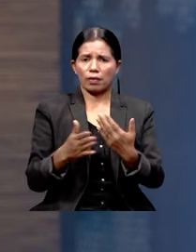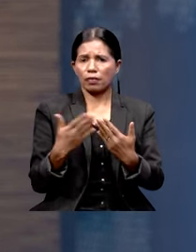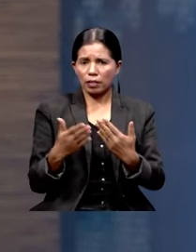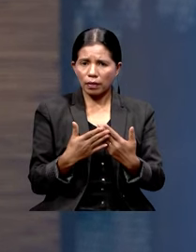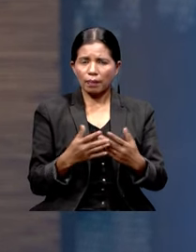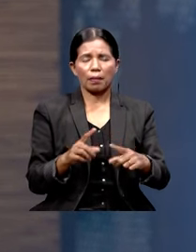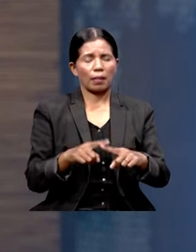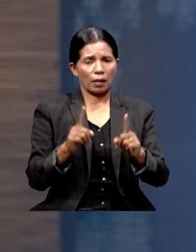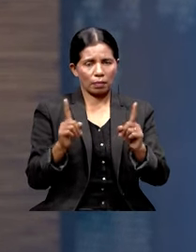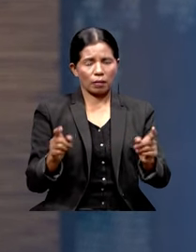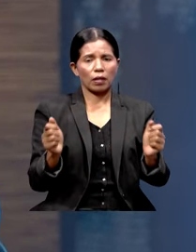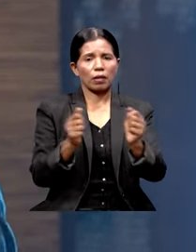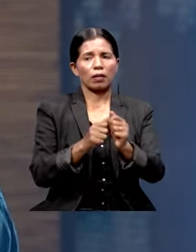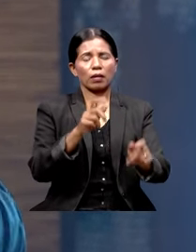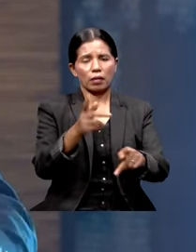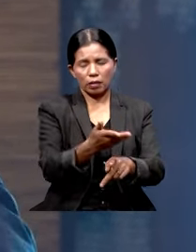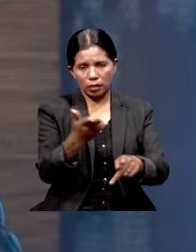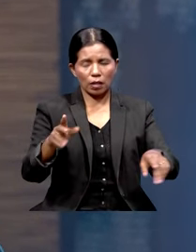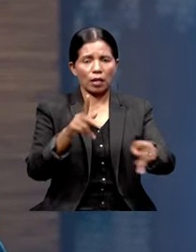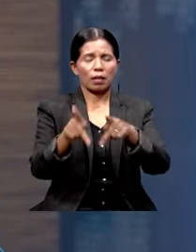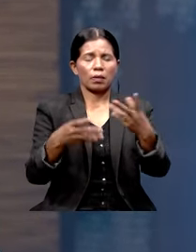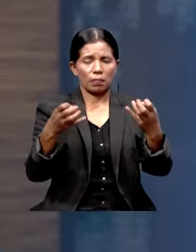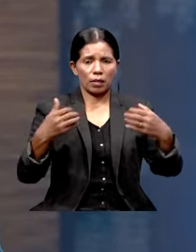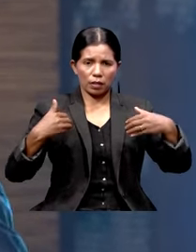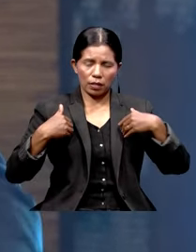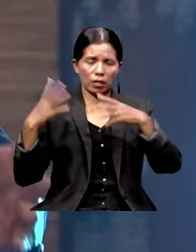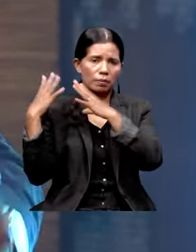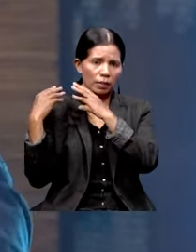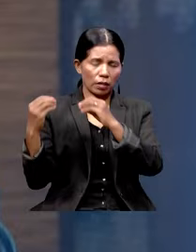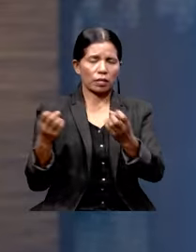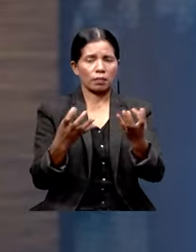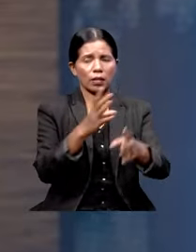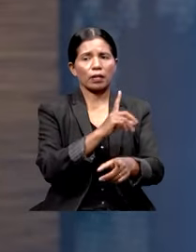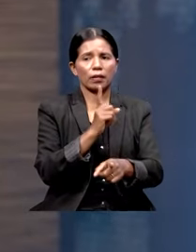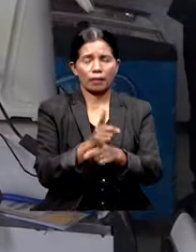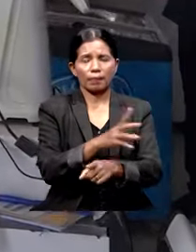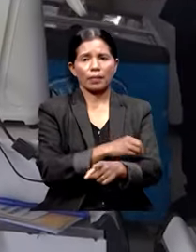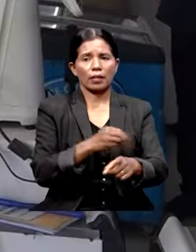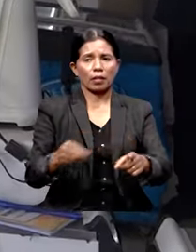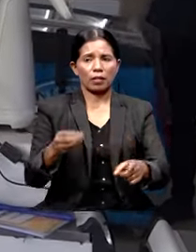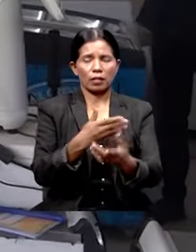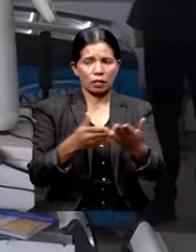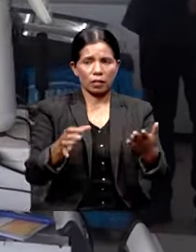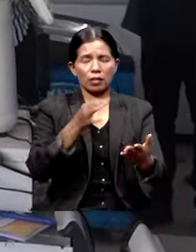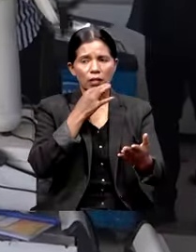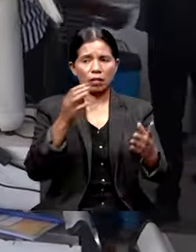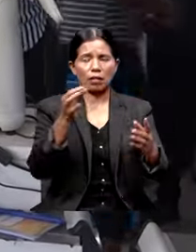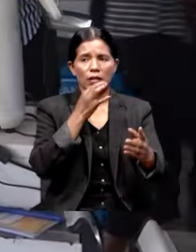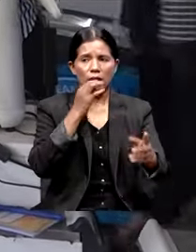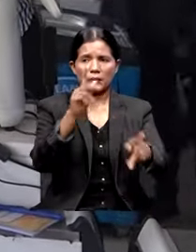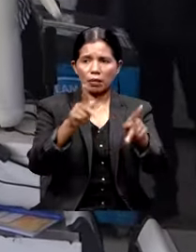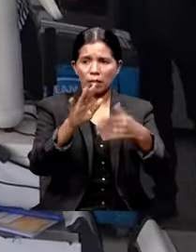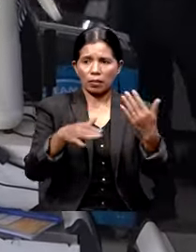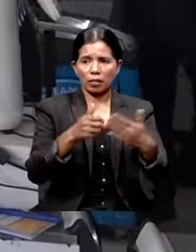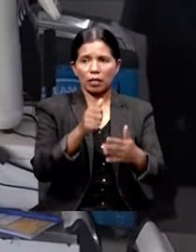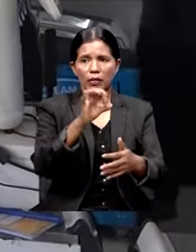mas o é man lubukida magia experiência te pebene. A tu garante qualidade produto no aihan ba consumidor sira, a